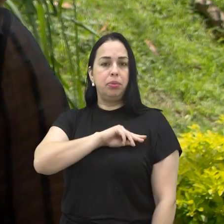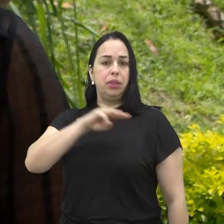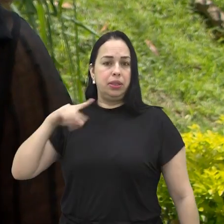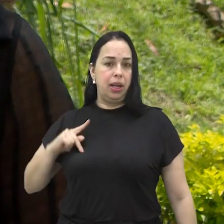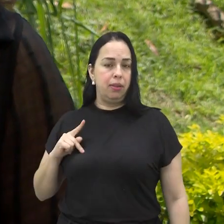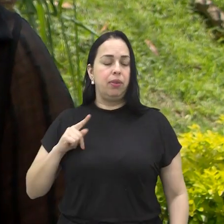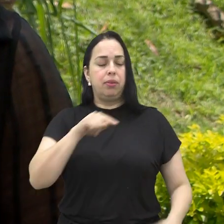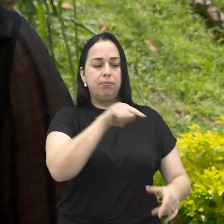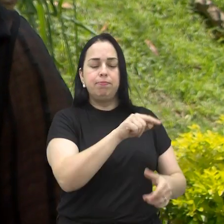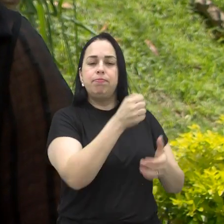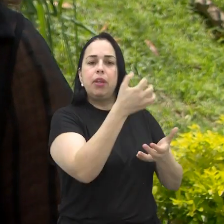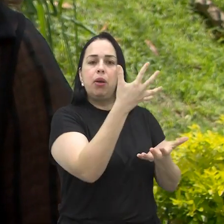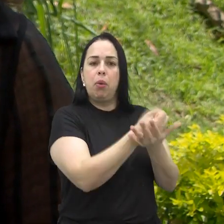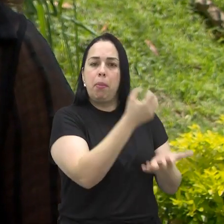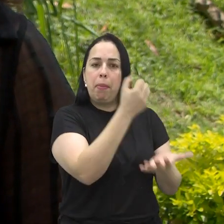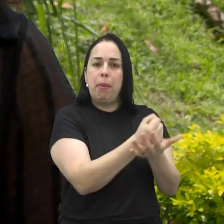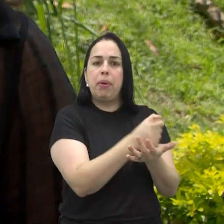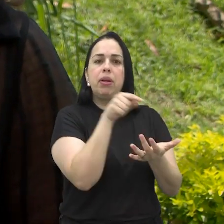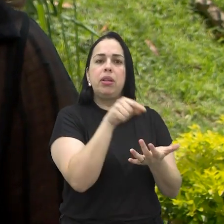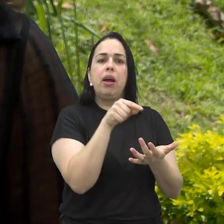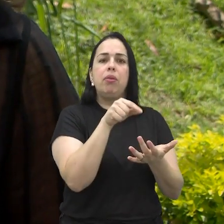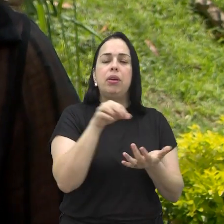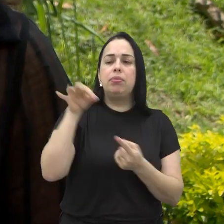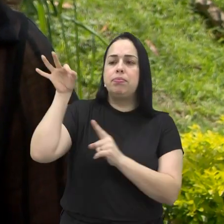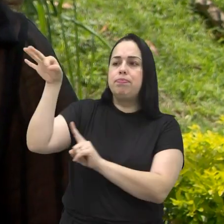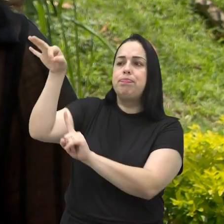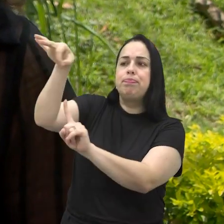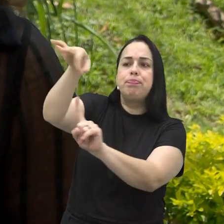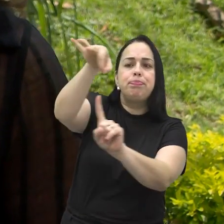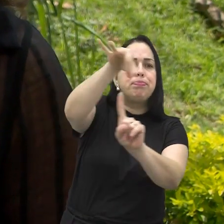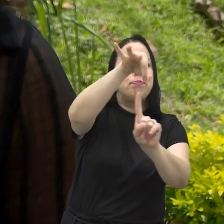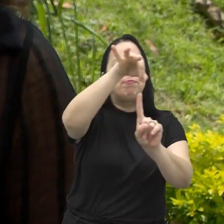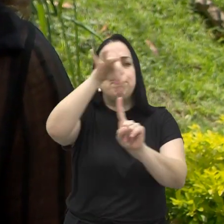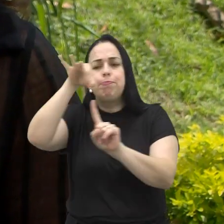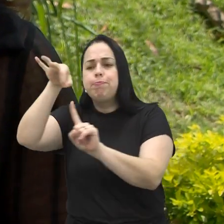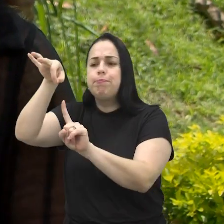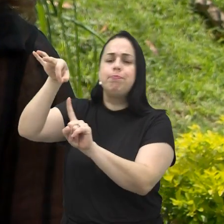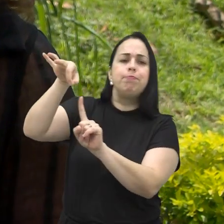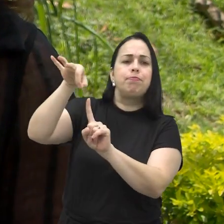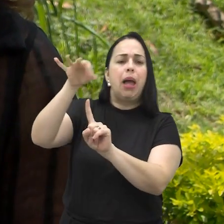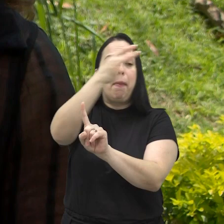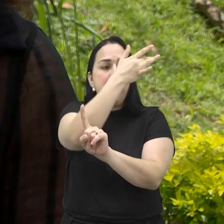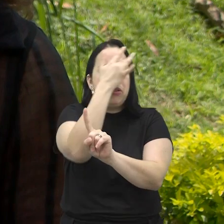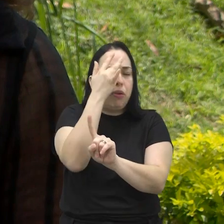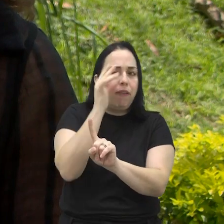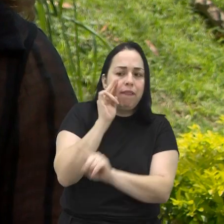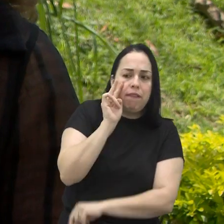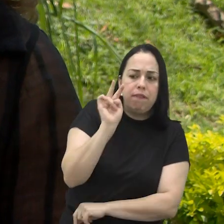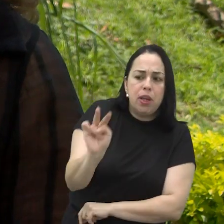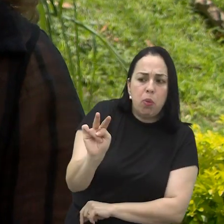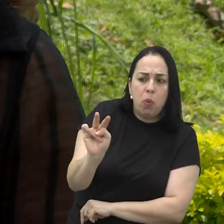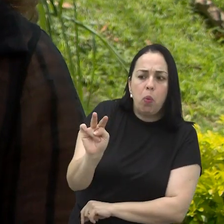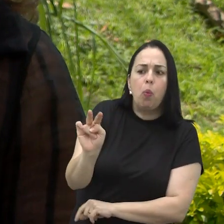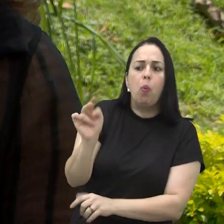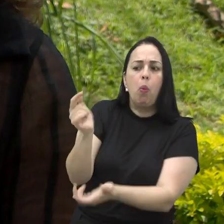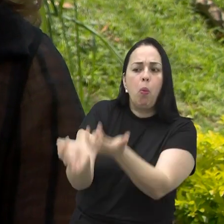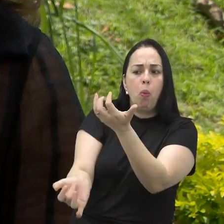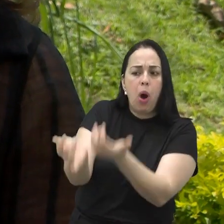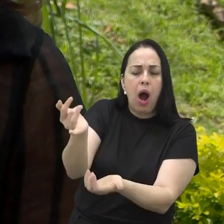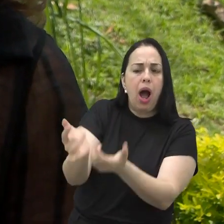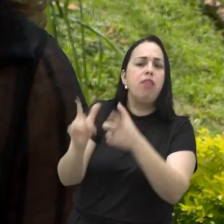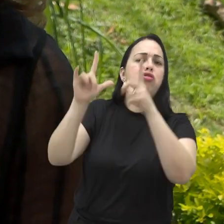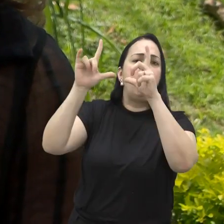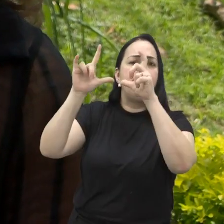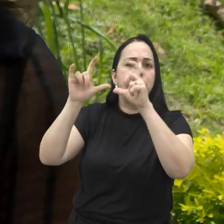o chamado aplicativo Radar Ambiental. Nesse aplicativo, o cidadão pode registrar a ocorrência do incêndio,